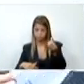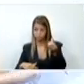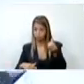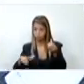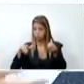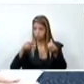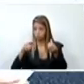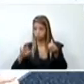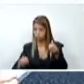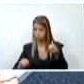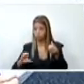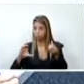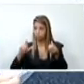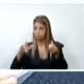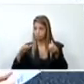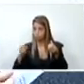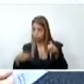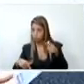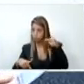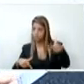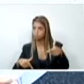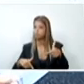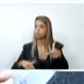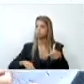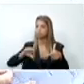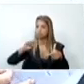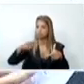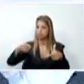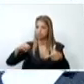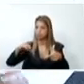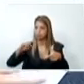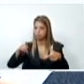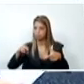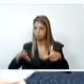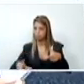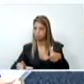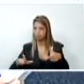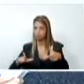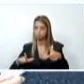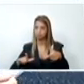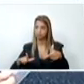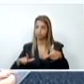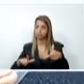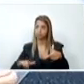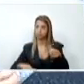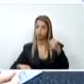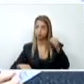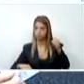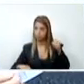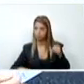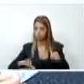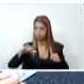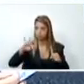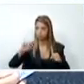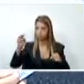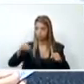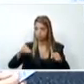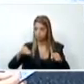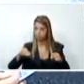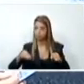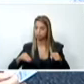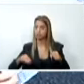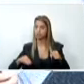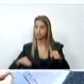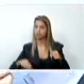que é na Celso Garcia também, o sétimo lote em São Miguel, lá na Avenida Celso Garcia também, o oitavo lote em Itaim Paulista, no Corredor